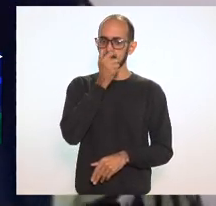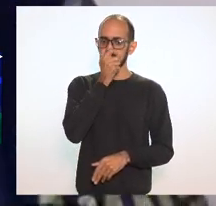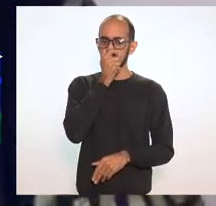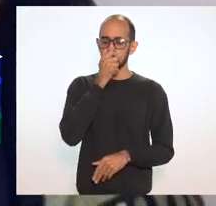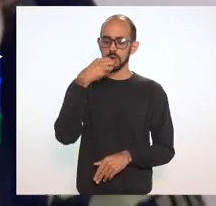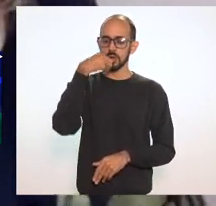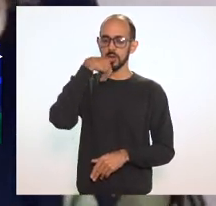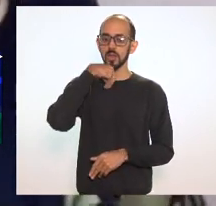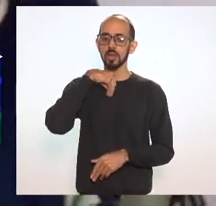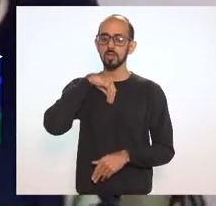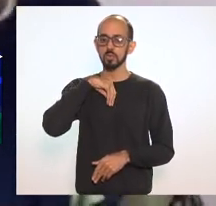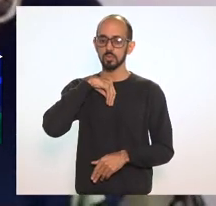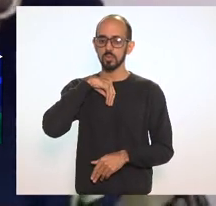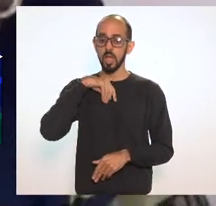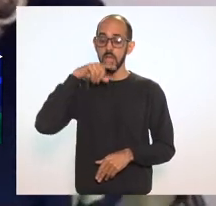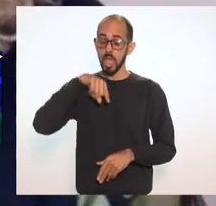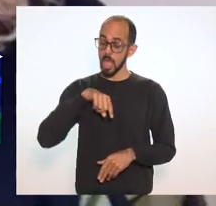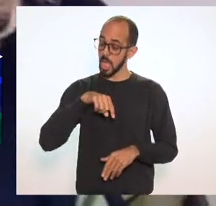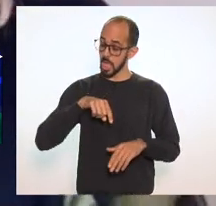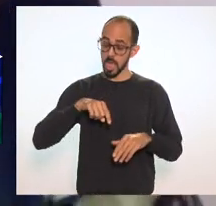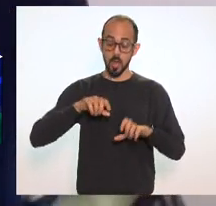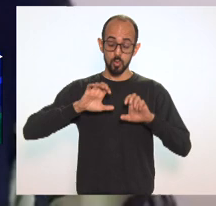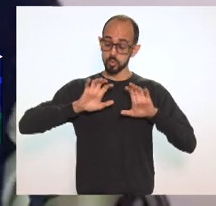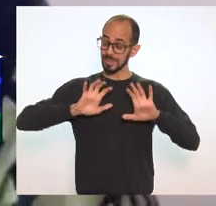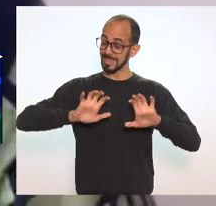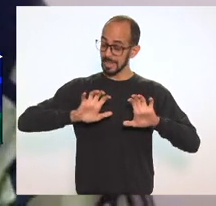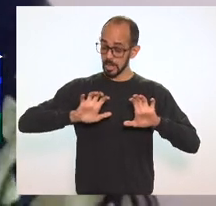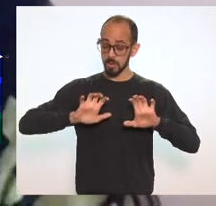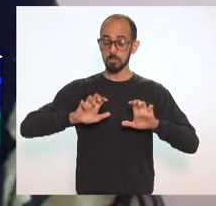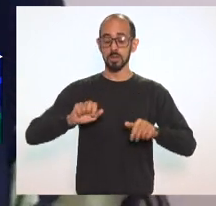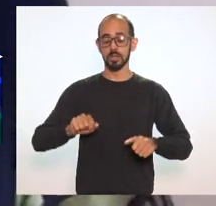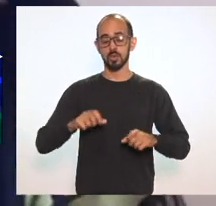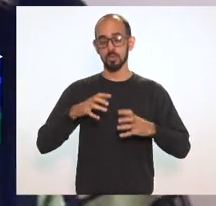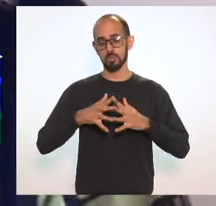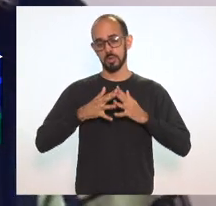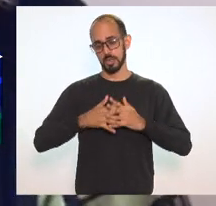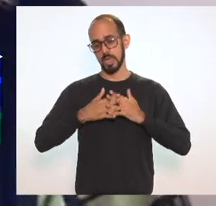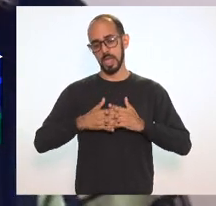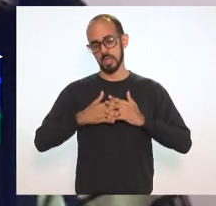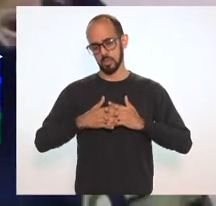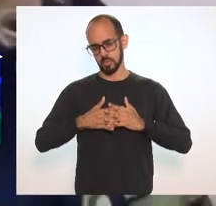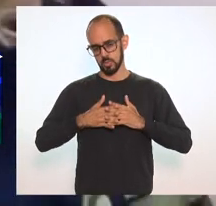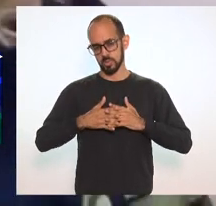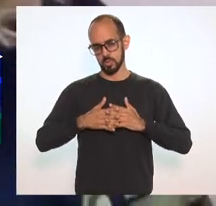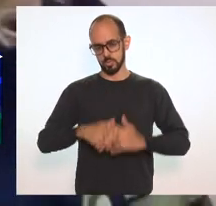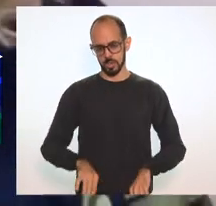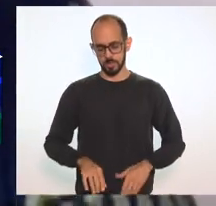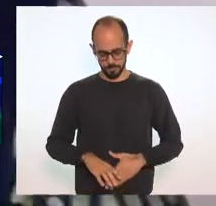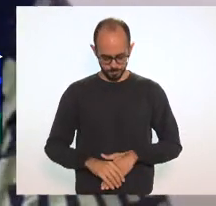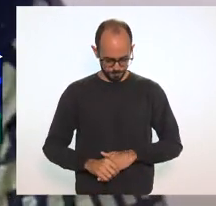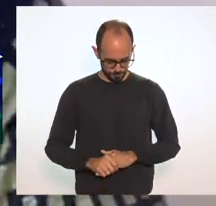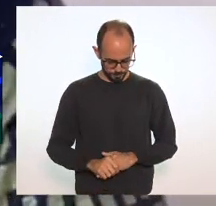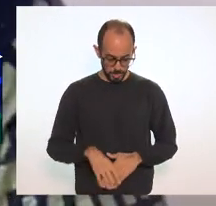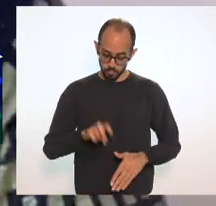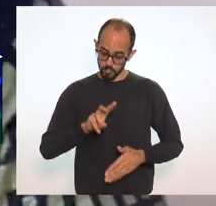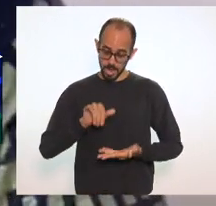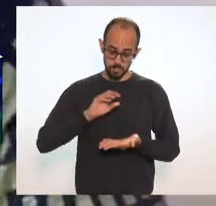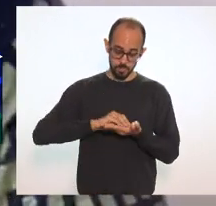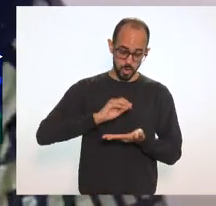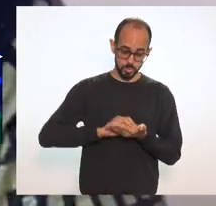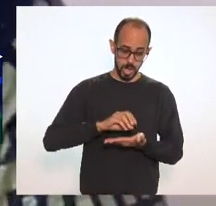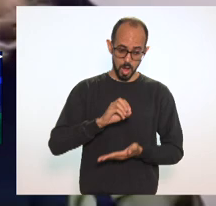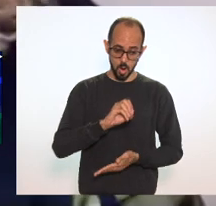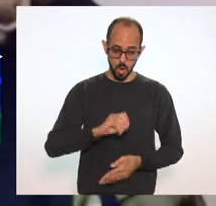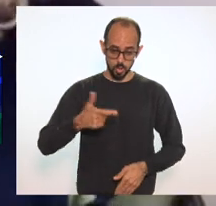próxima aí dramática crise que a gente vai enfrentar nessa com Ademir do coronavírus faltará oxigênio vai